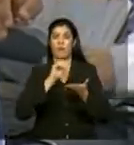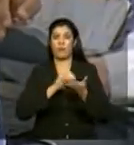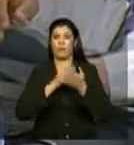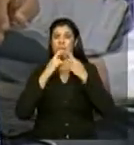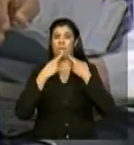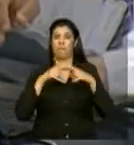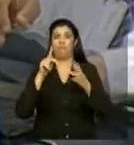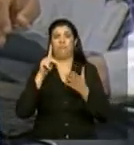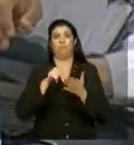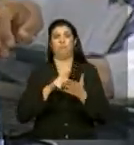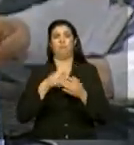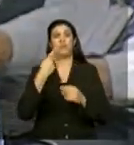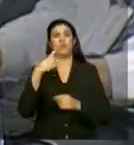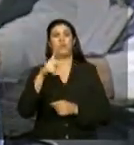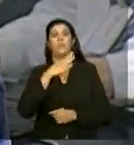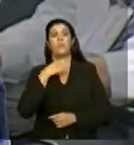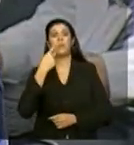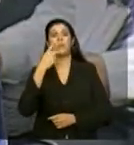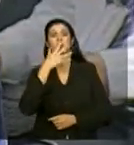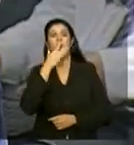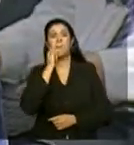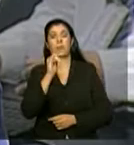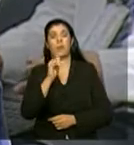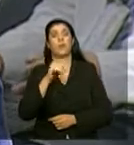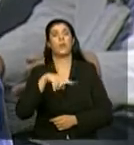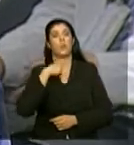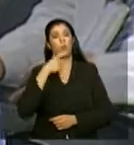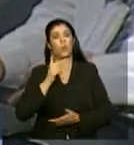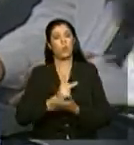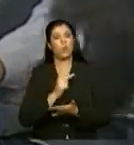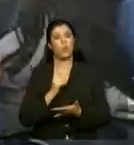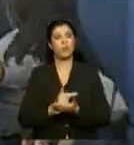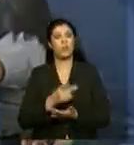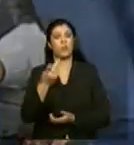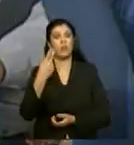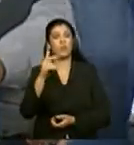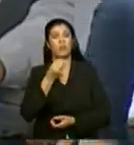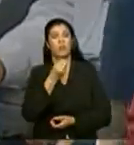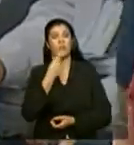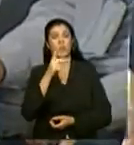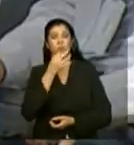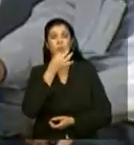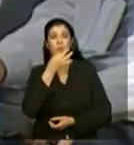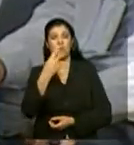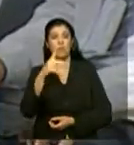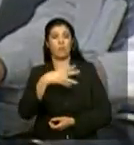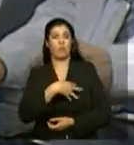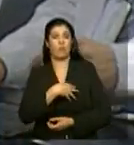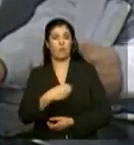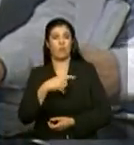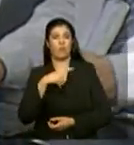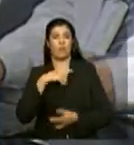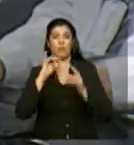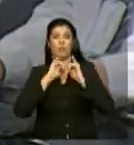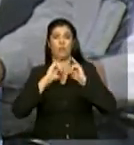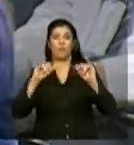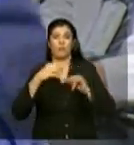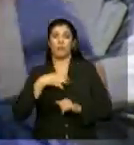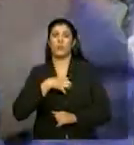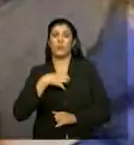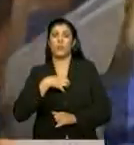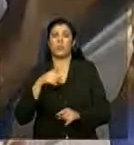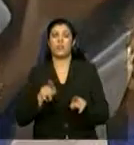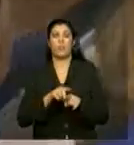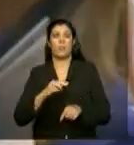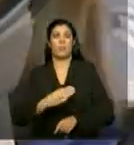causa da morte do seu pai ou seja a dúvida permanece eu queria saber o senhor como filho como se sente tendo essa informação ea